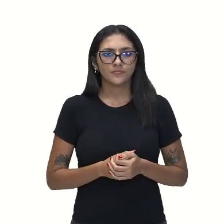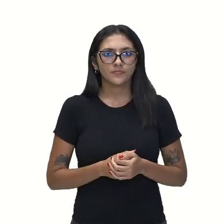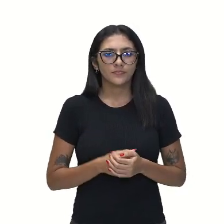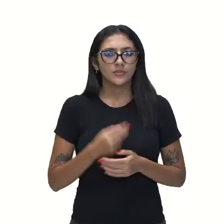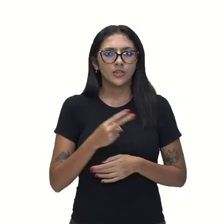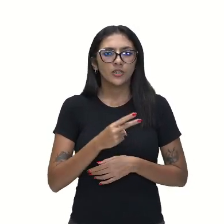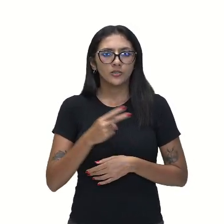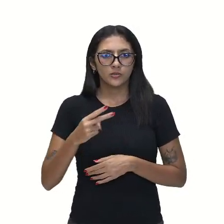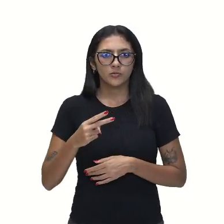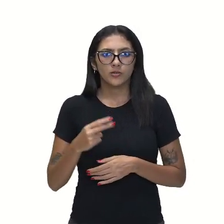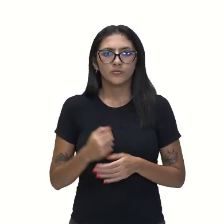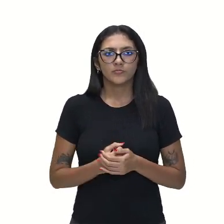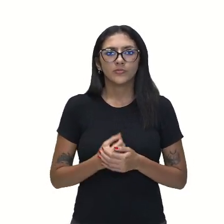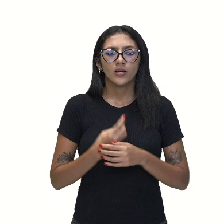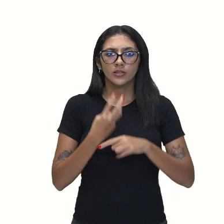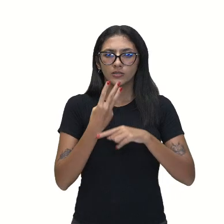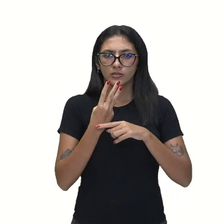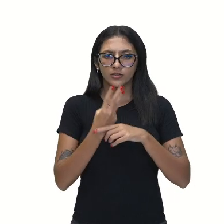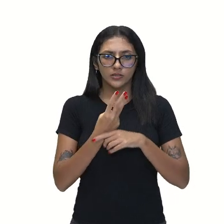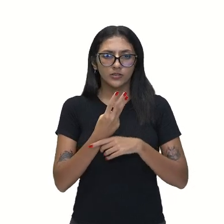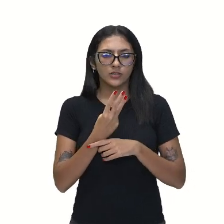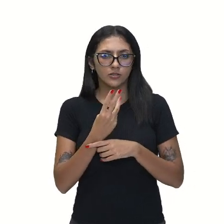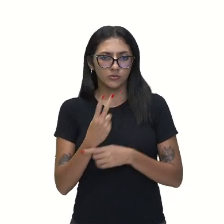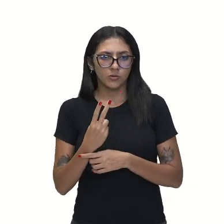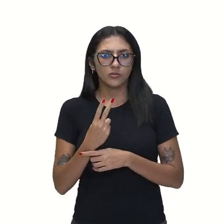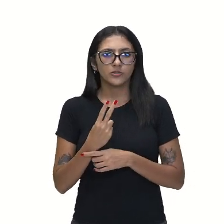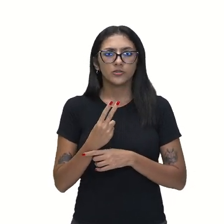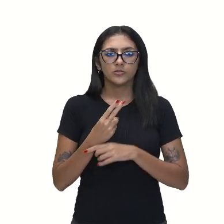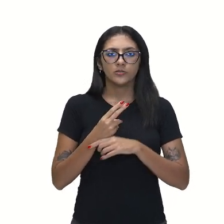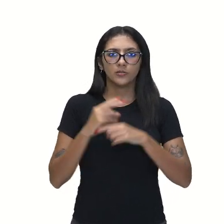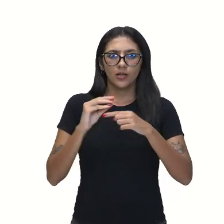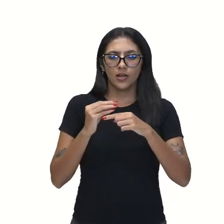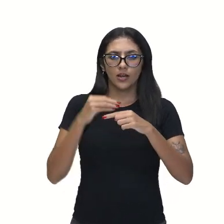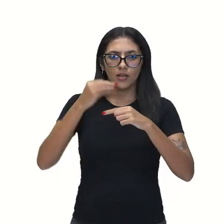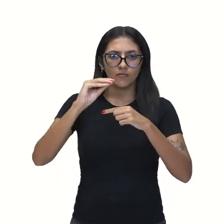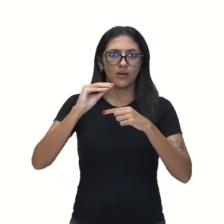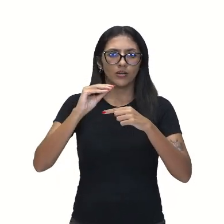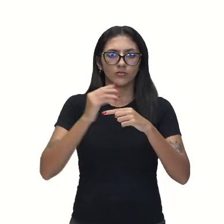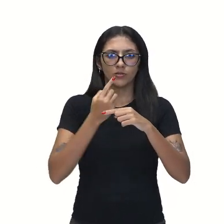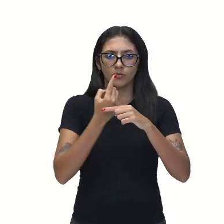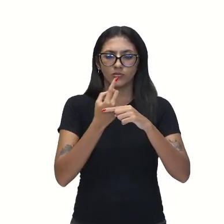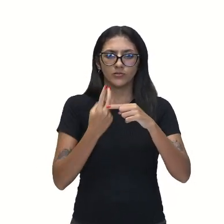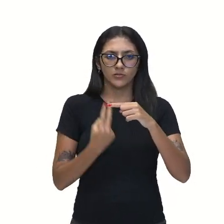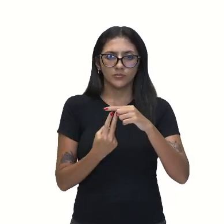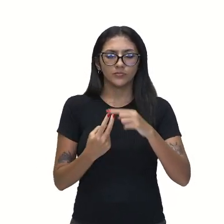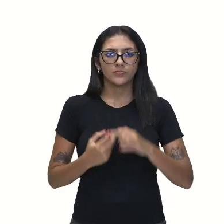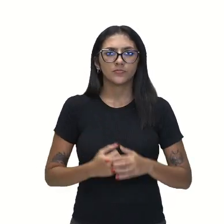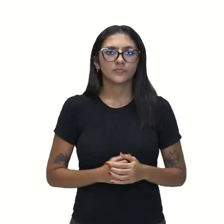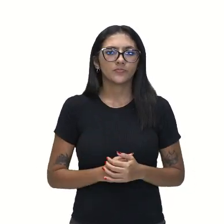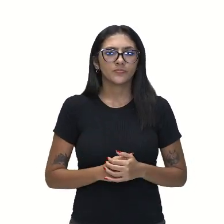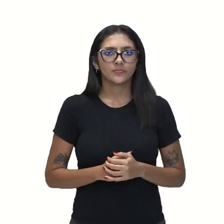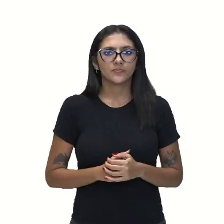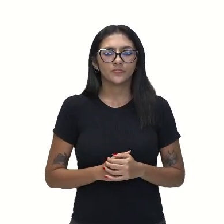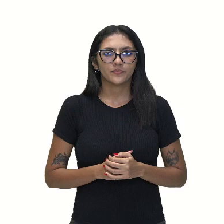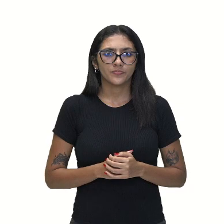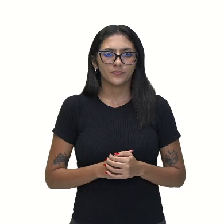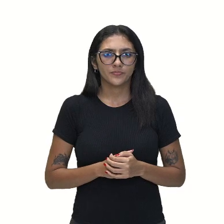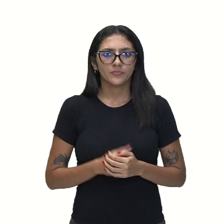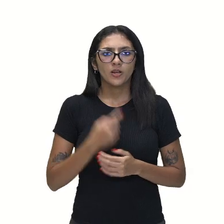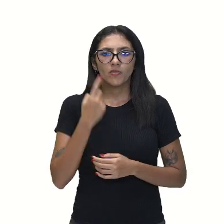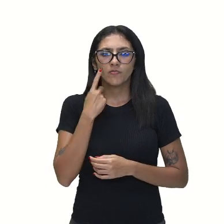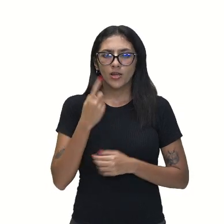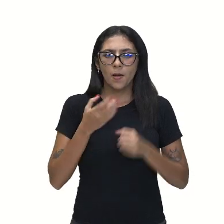Igual a 32 elevado a 1 sobre 2. Muito bem, percebam que as bases não